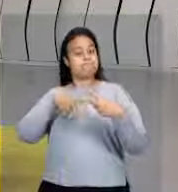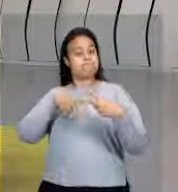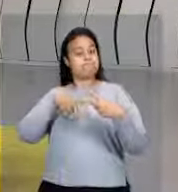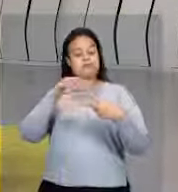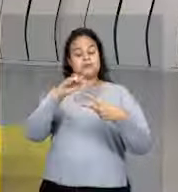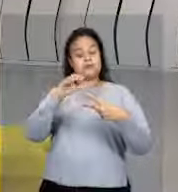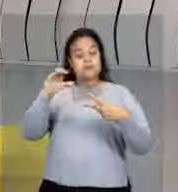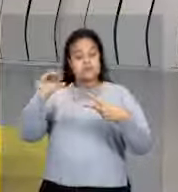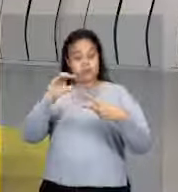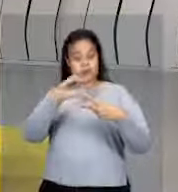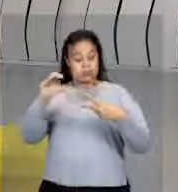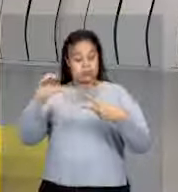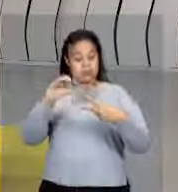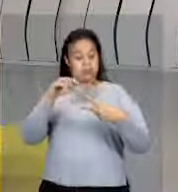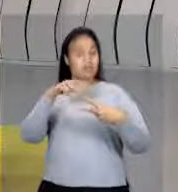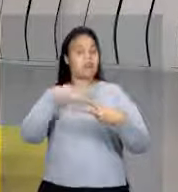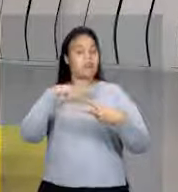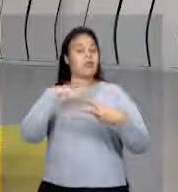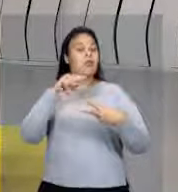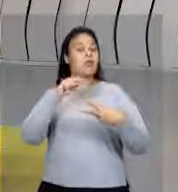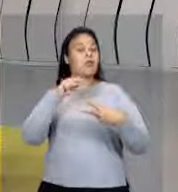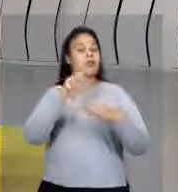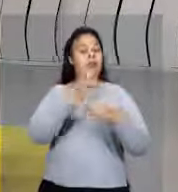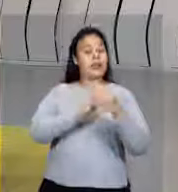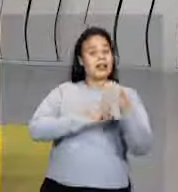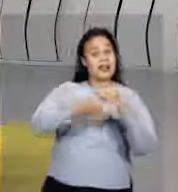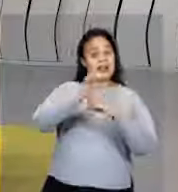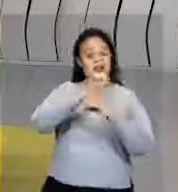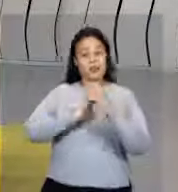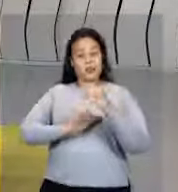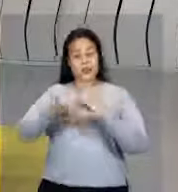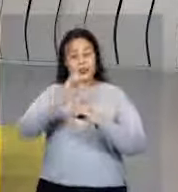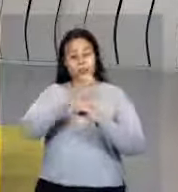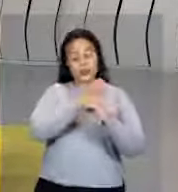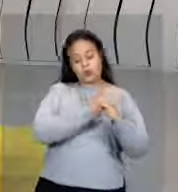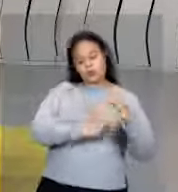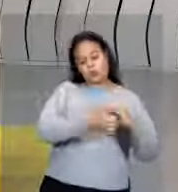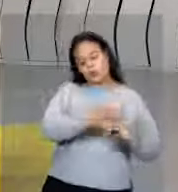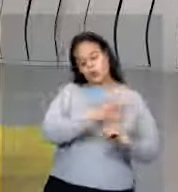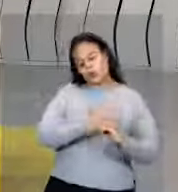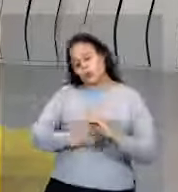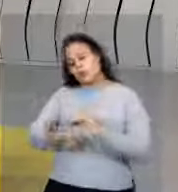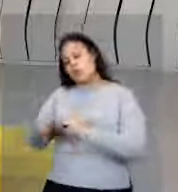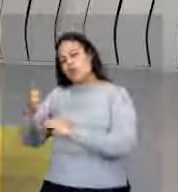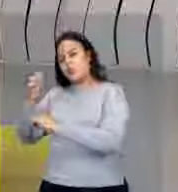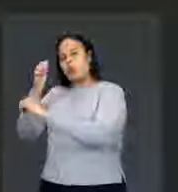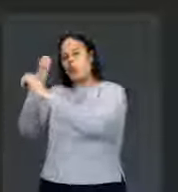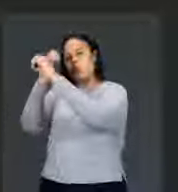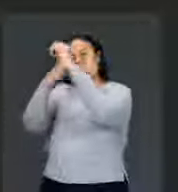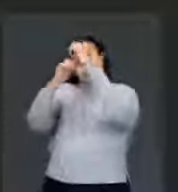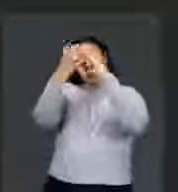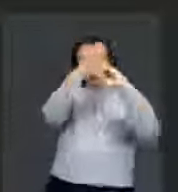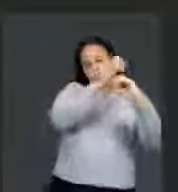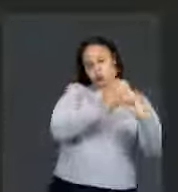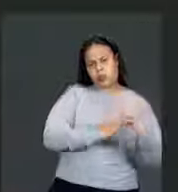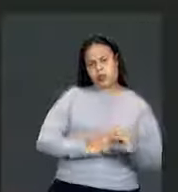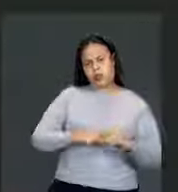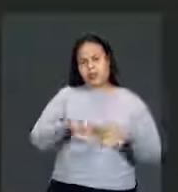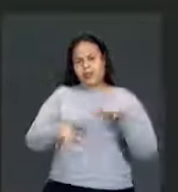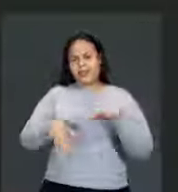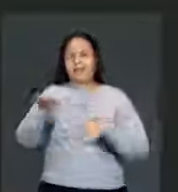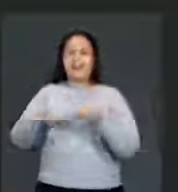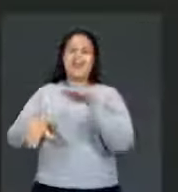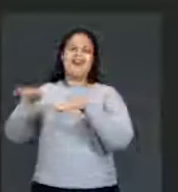Na corrente contínua, os elétrons se movimentam sempre no mesmo sentido. Não há alteração